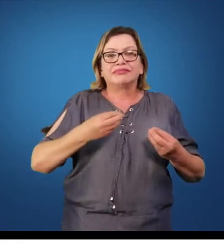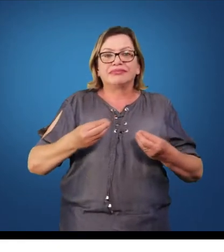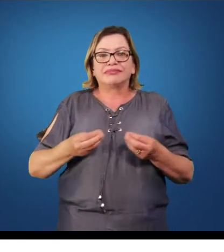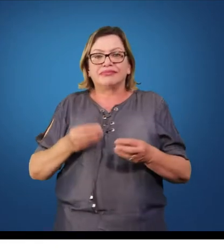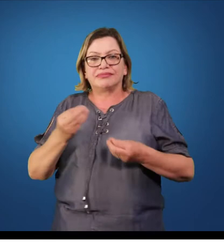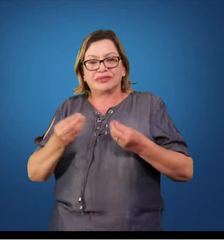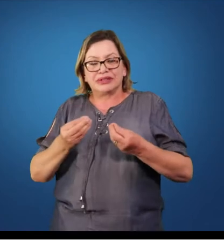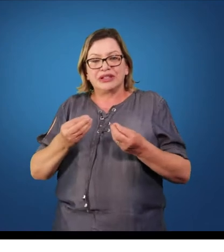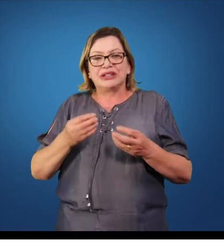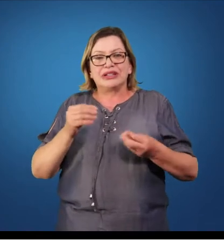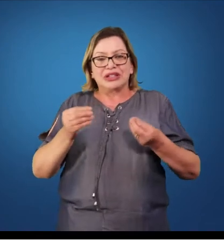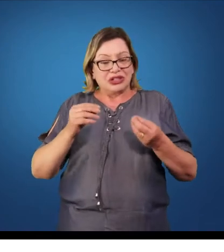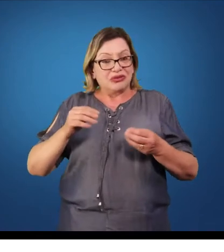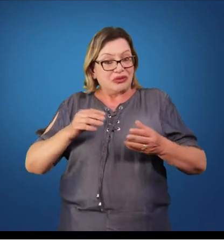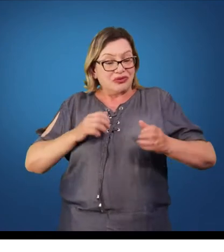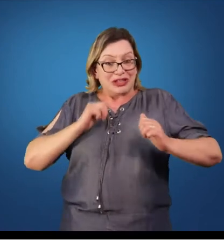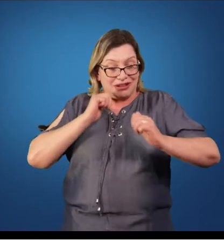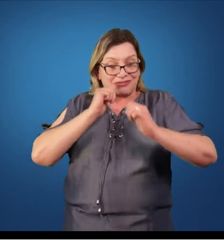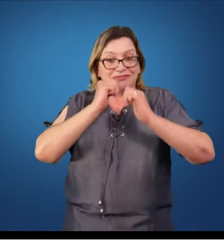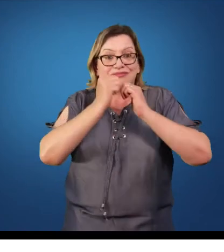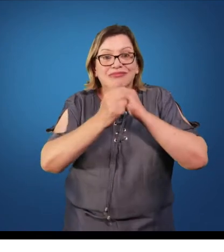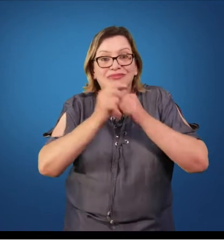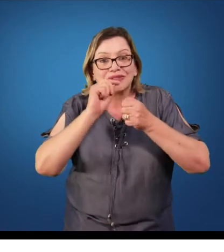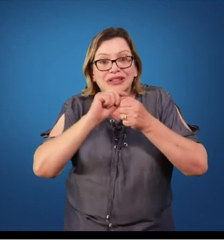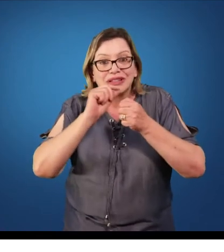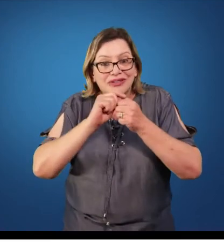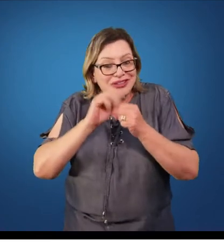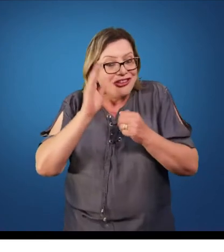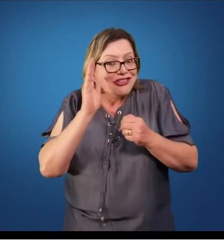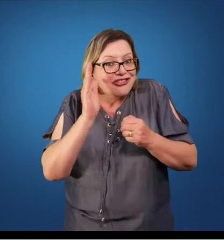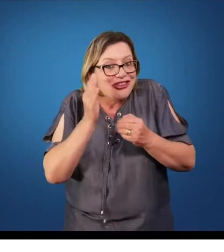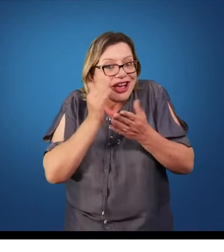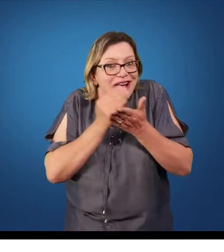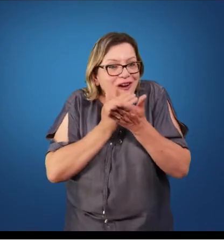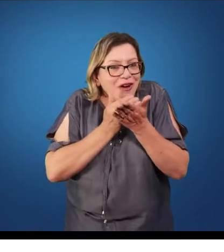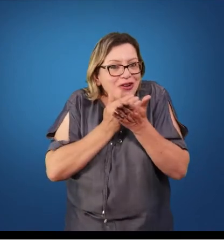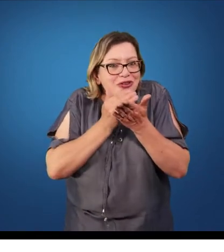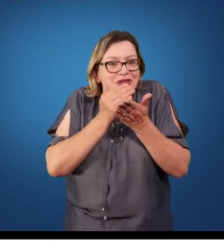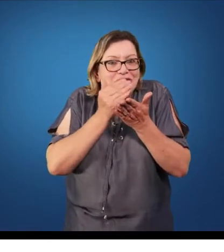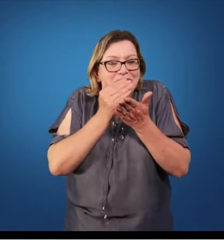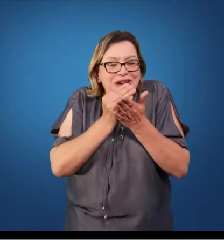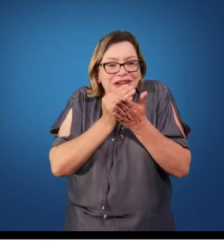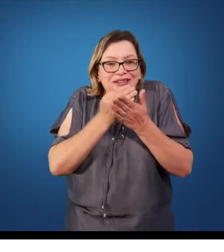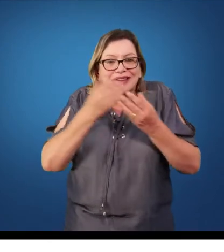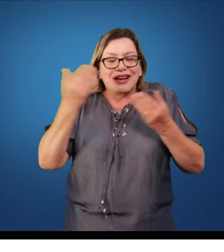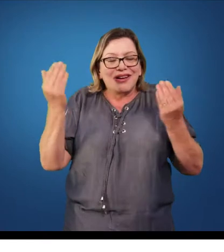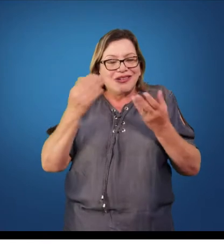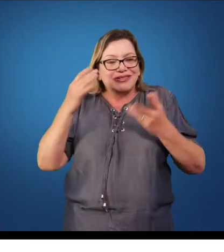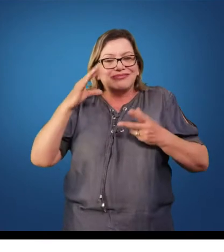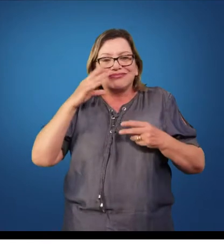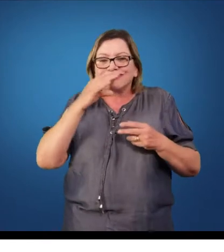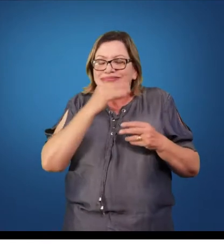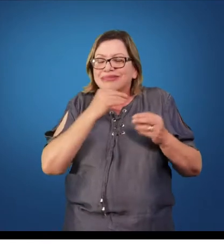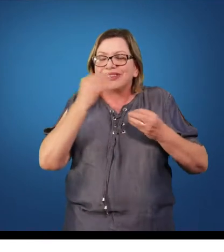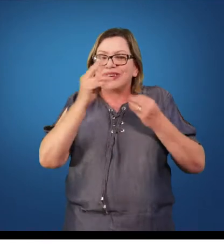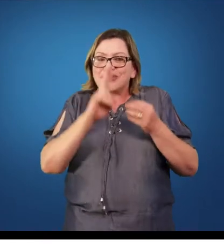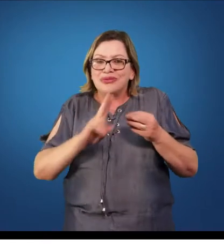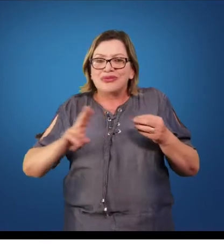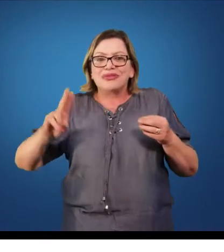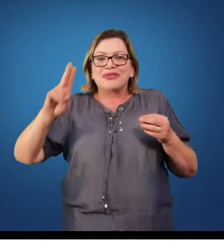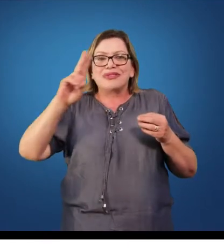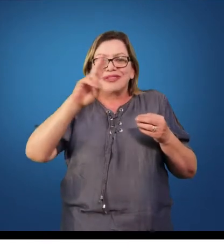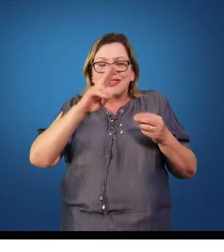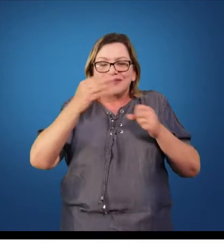deslocamento durante o jogo, não é? Então veja que nós já estamos entrando com o aquecimento, utilizando o aquecimento para